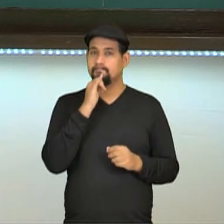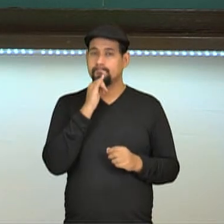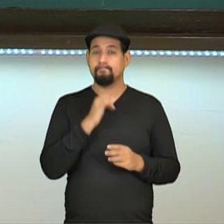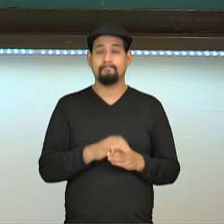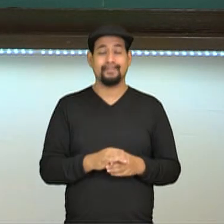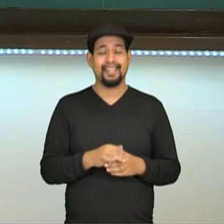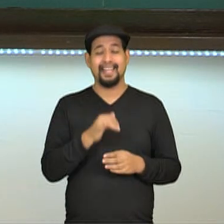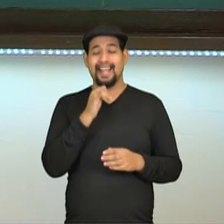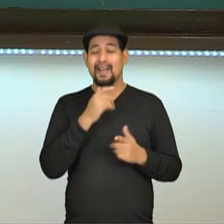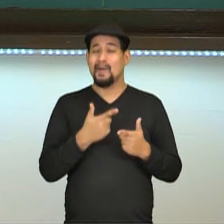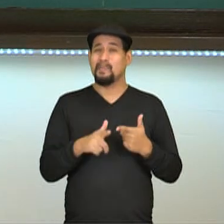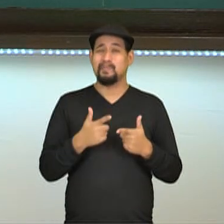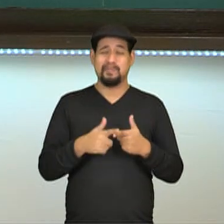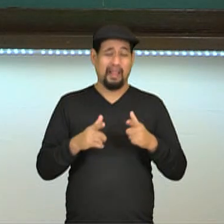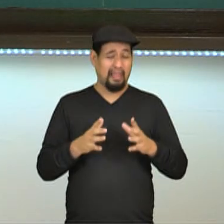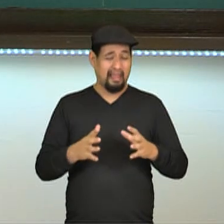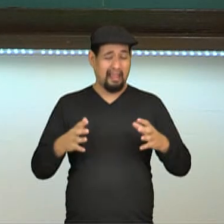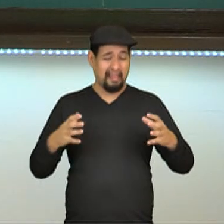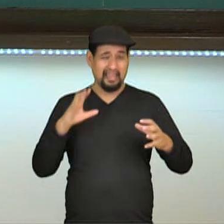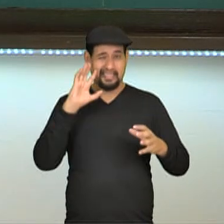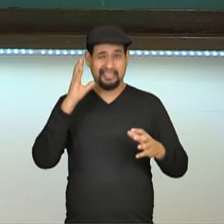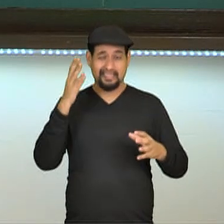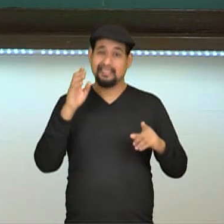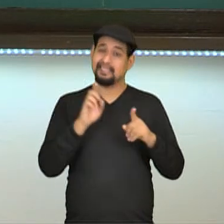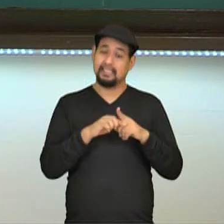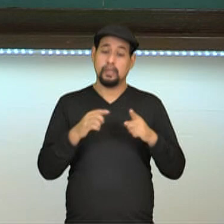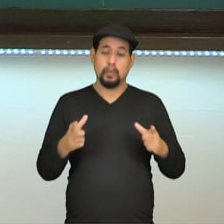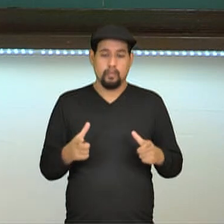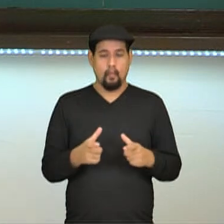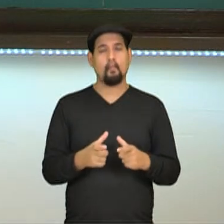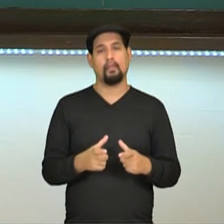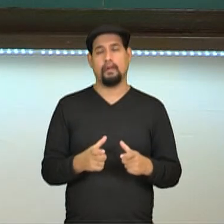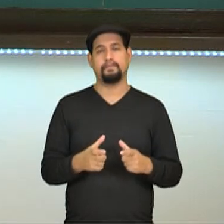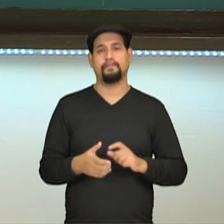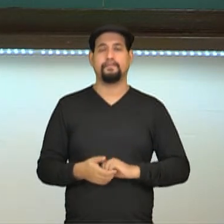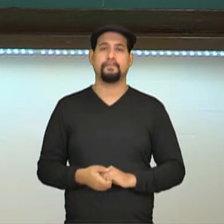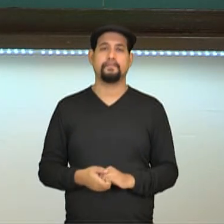minimizar as consequências da Reforma Protestante.